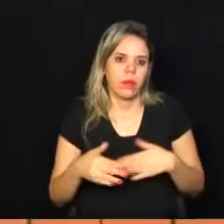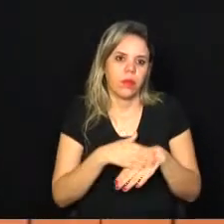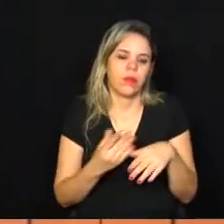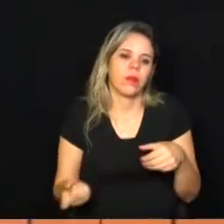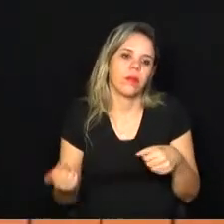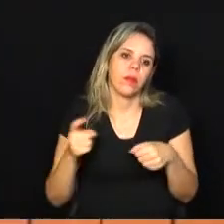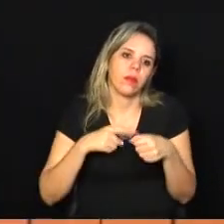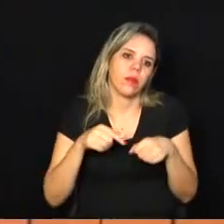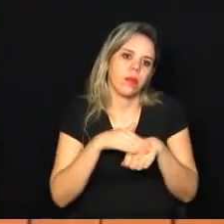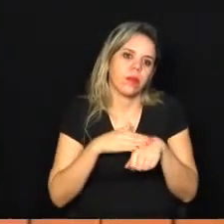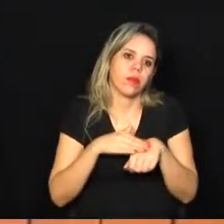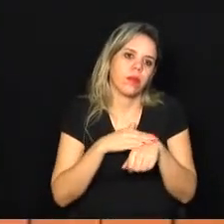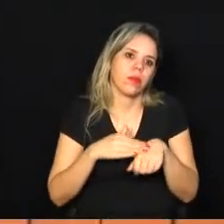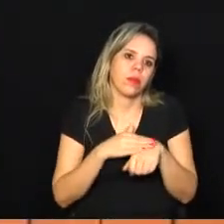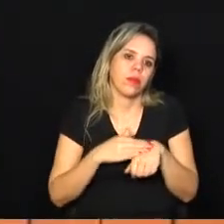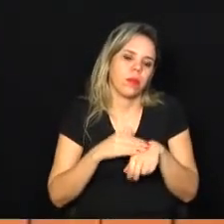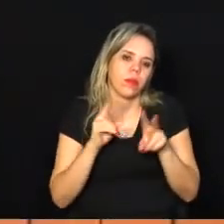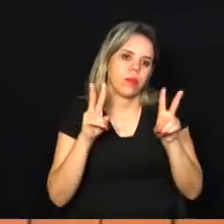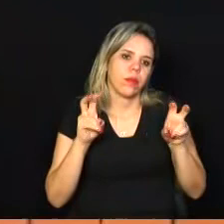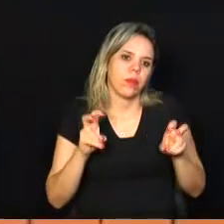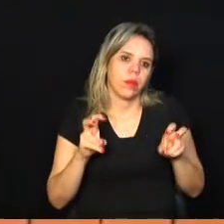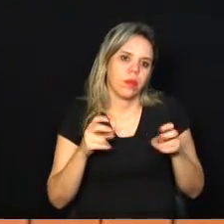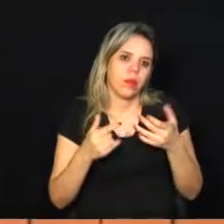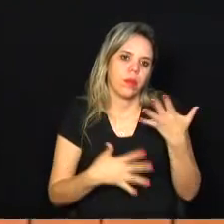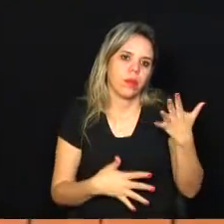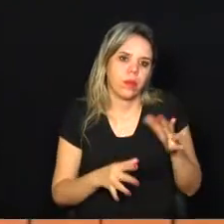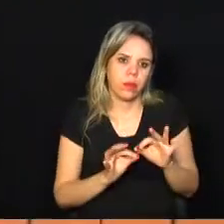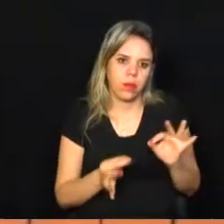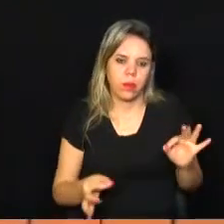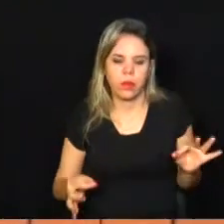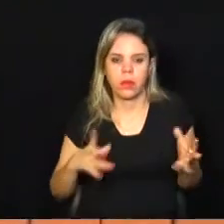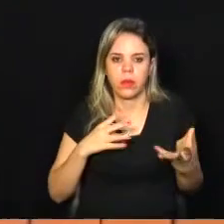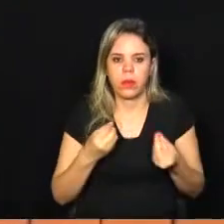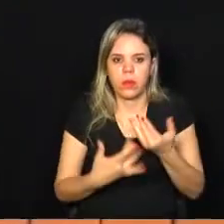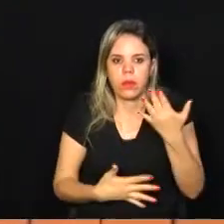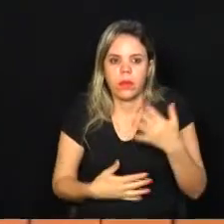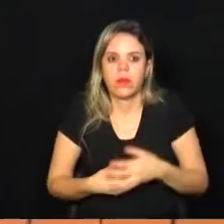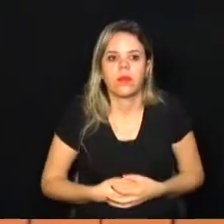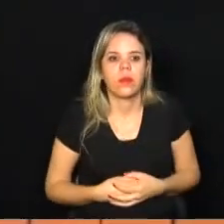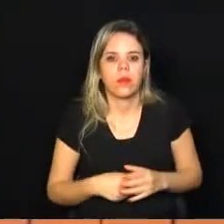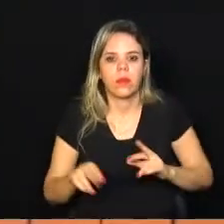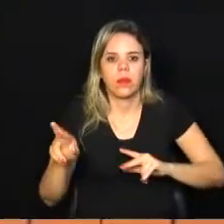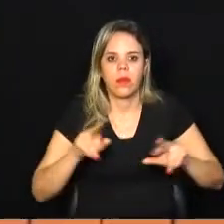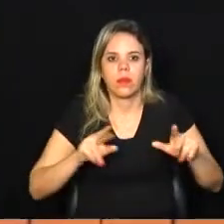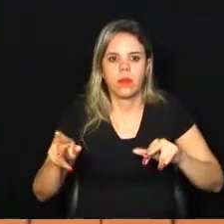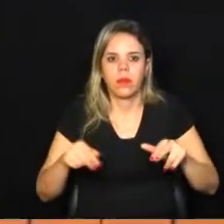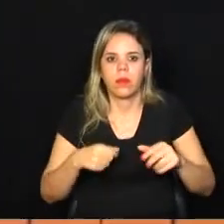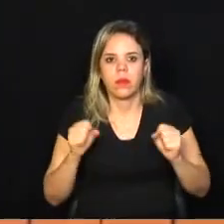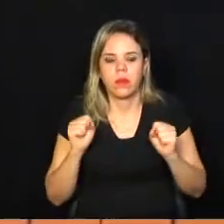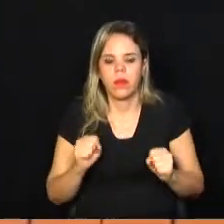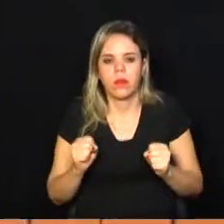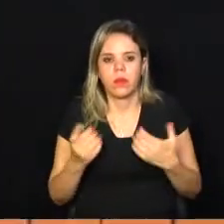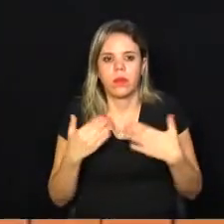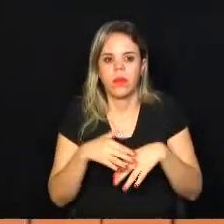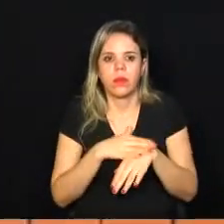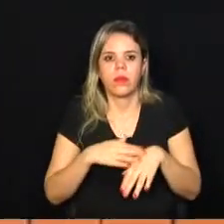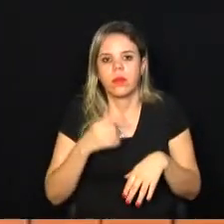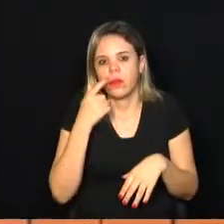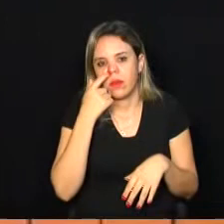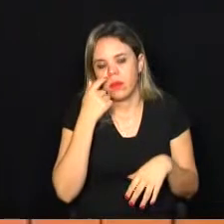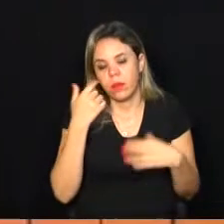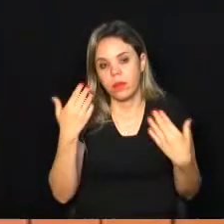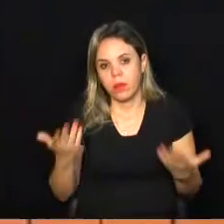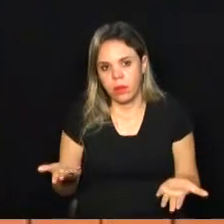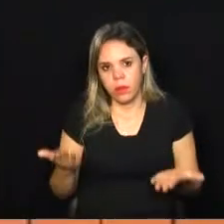voltar a conversar, já que esse assunto é bastante extenso, né? Tem muitas variáveis para a gente poder abordar.